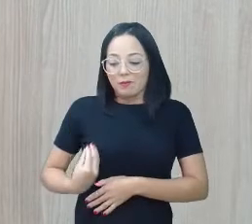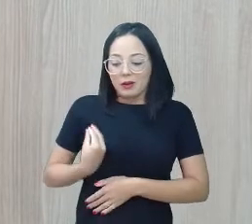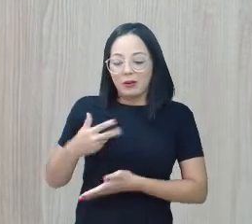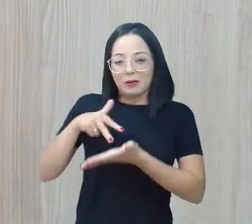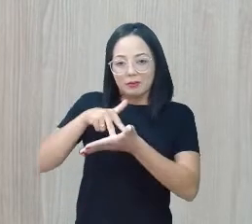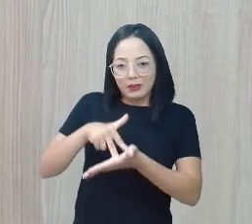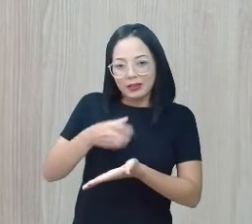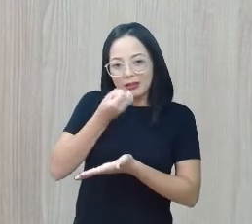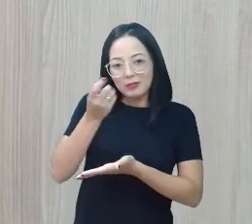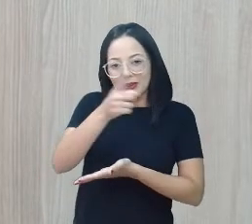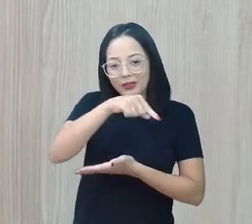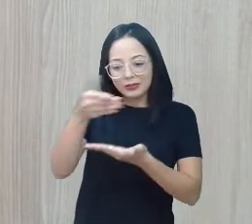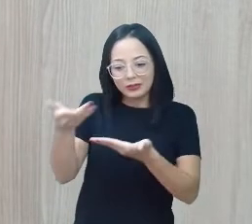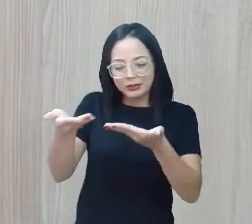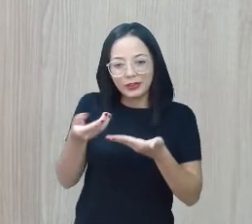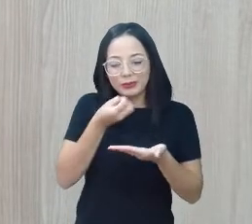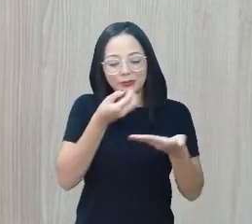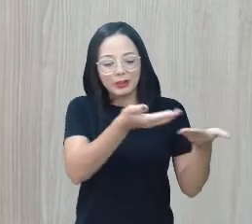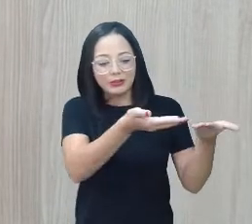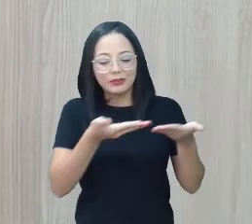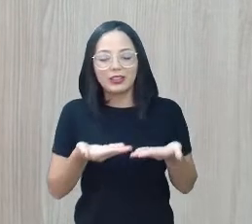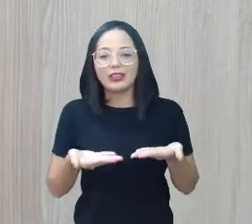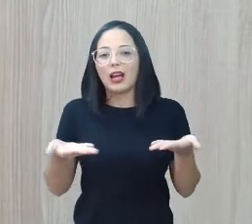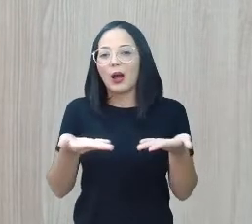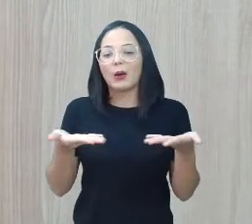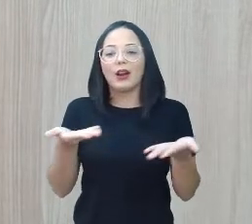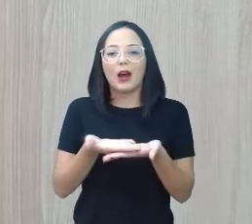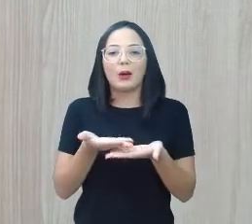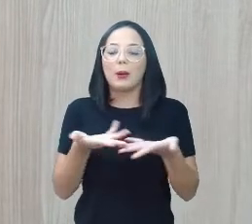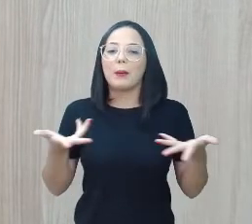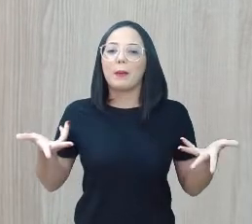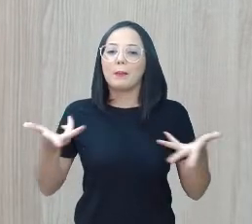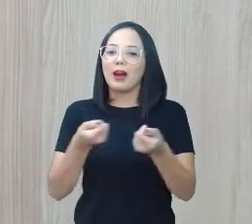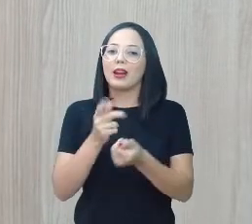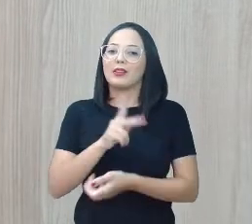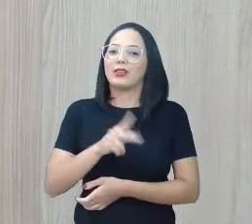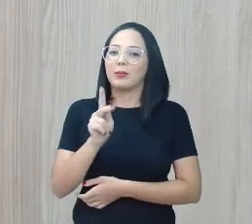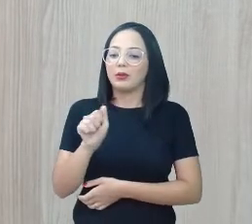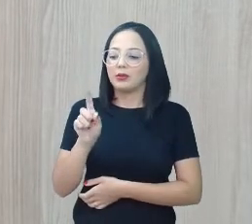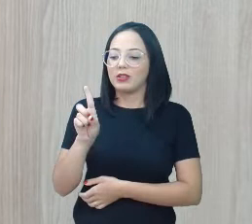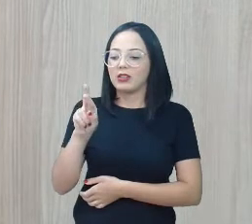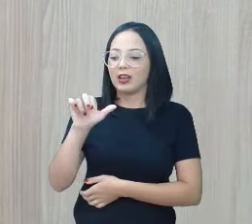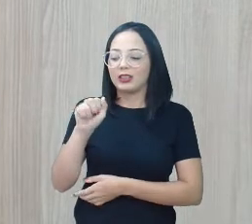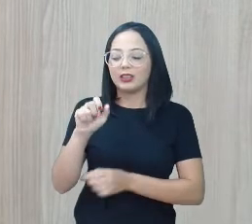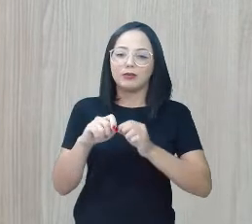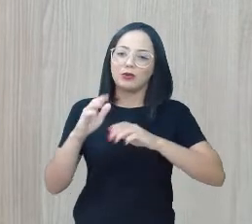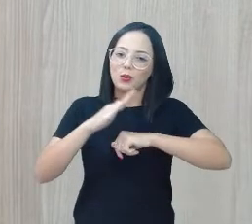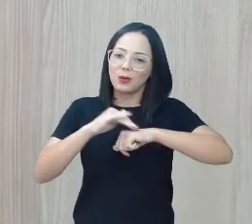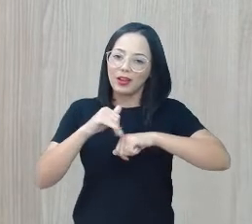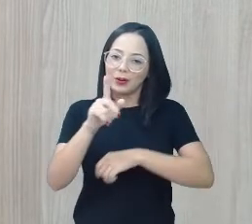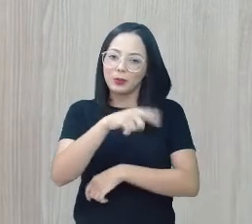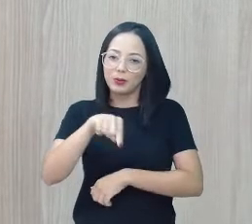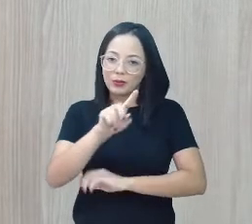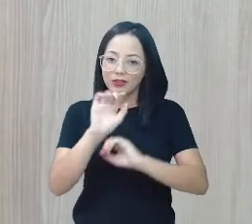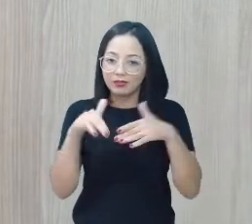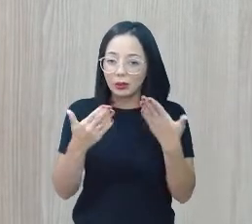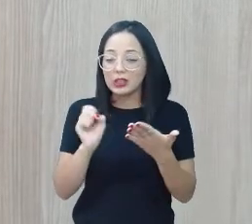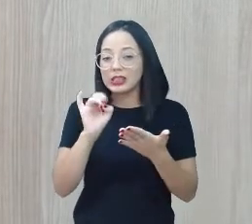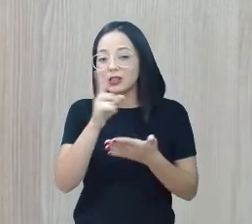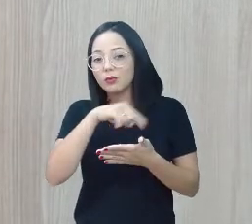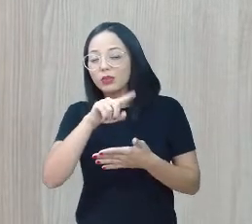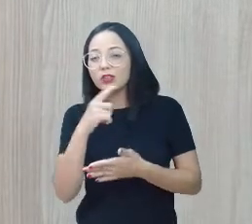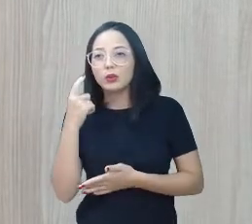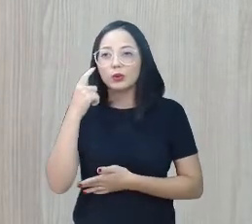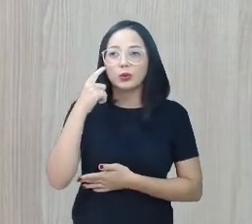todos bem-vindos e bem-vindas, né, para essa aula maravilhosa que a professora Adriana fez com tanto carinho. Então, se vocês tiverem